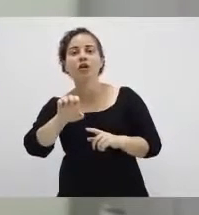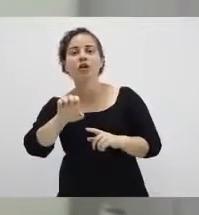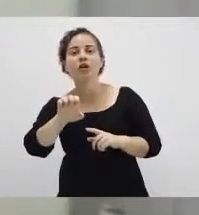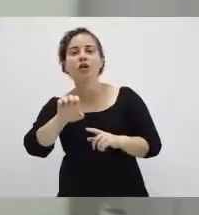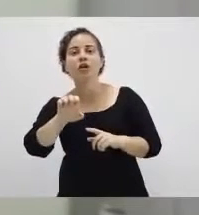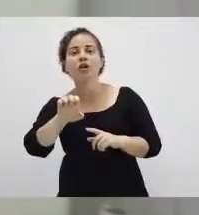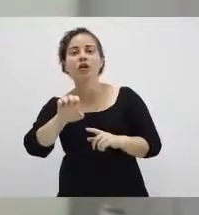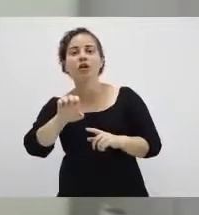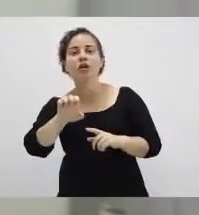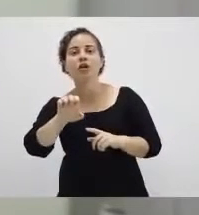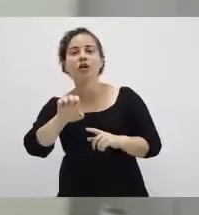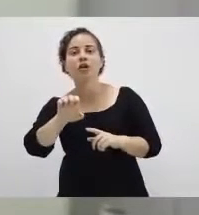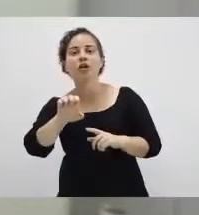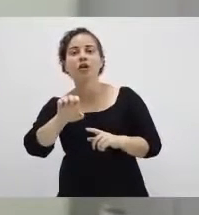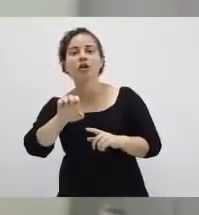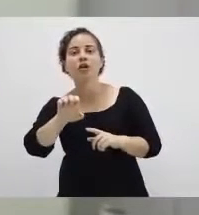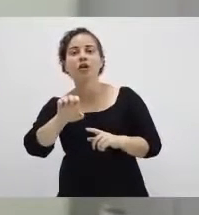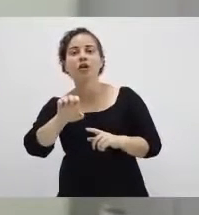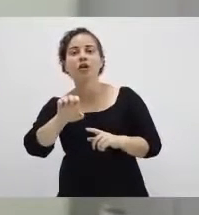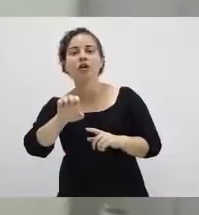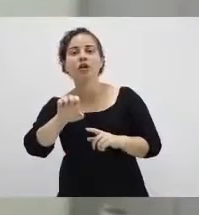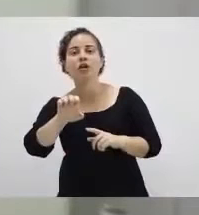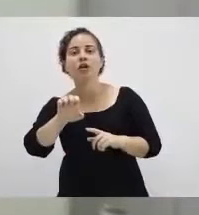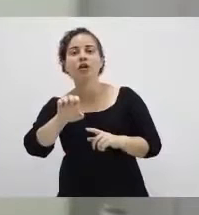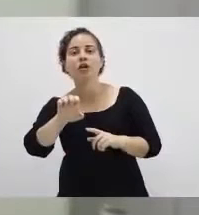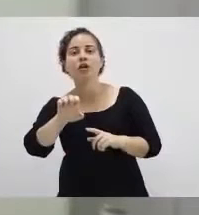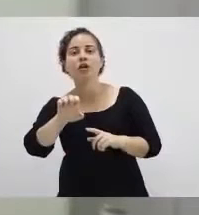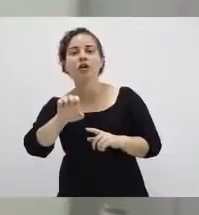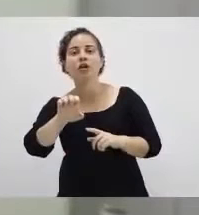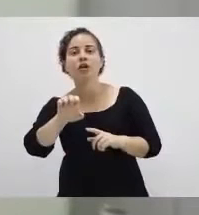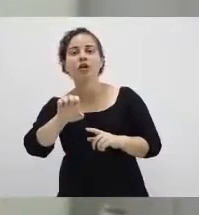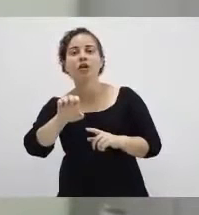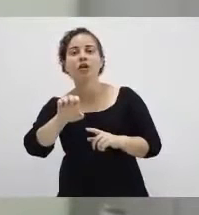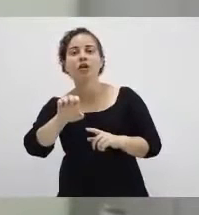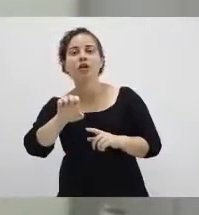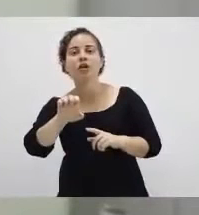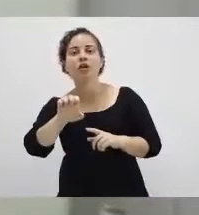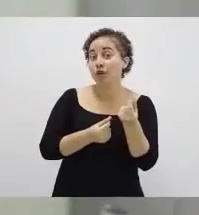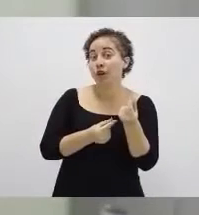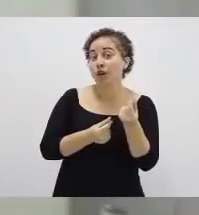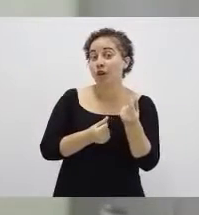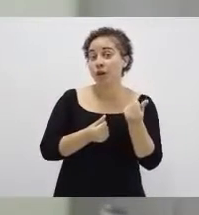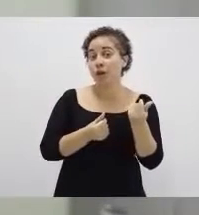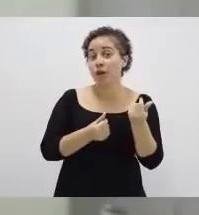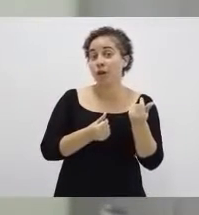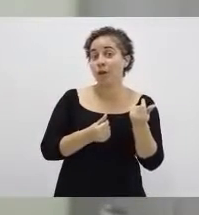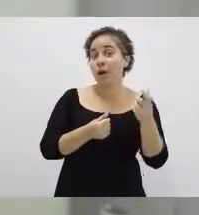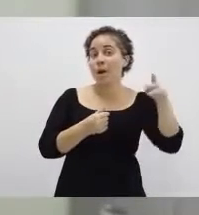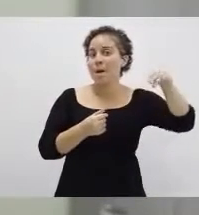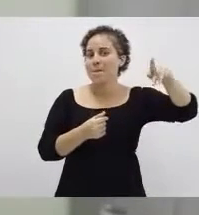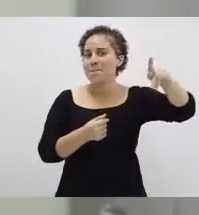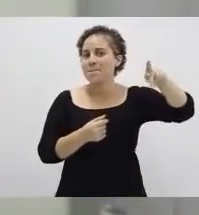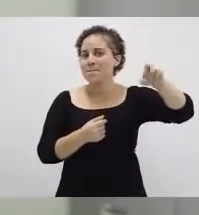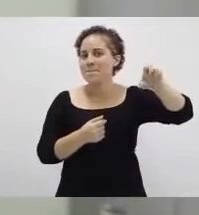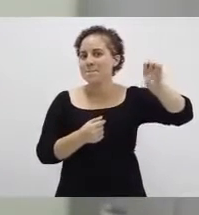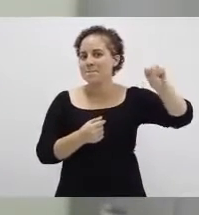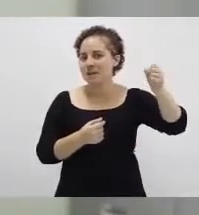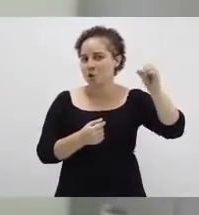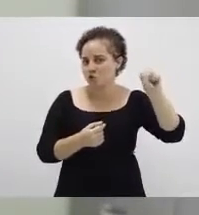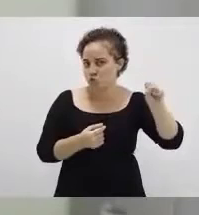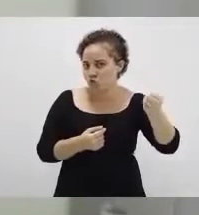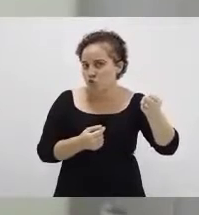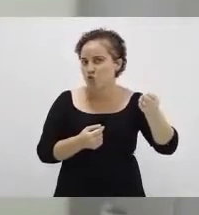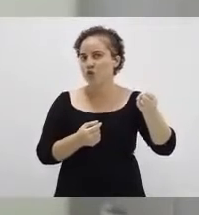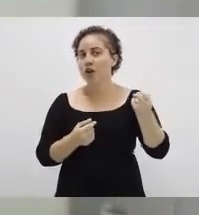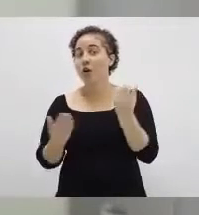de câmbio peso chileno real é de 250 pesos para R$1, por exemplo, essa